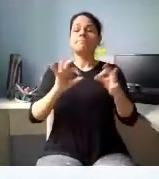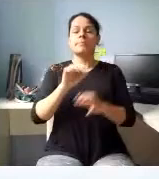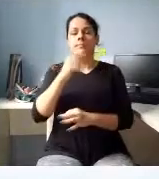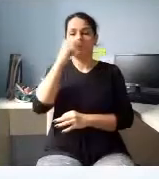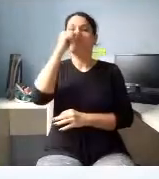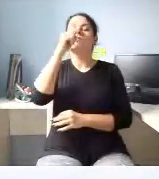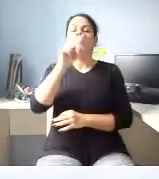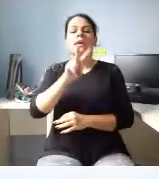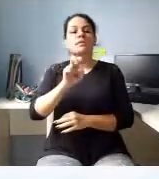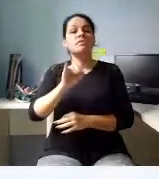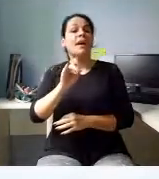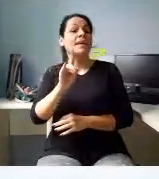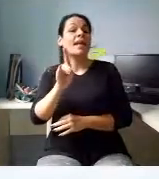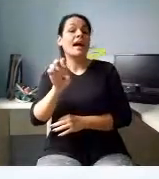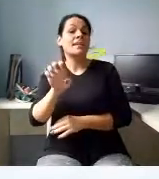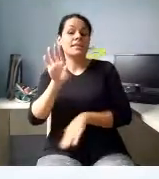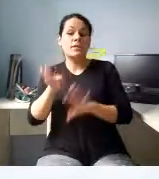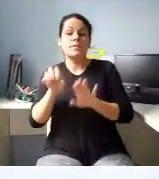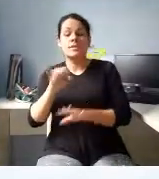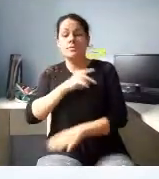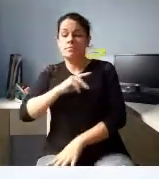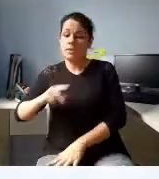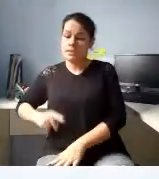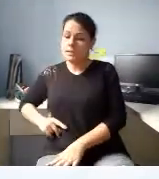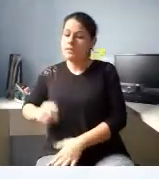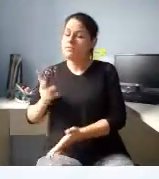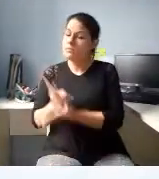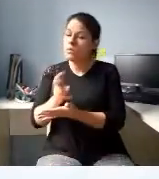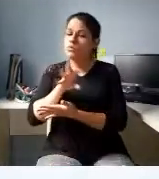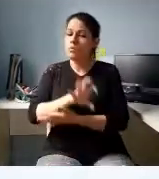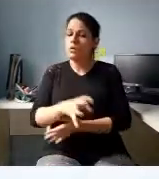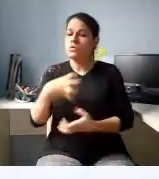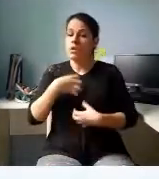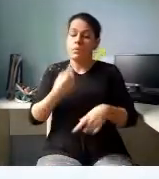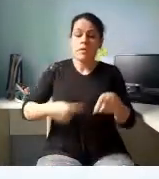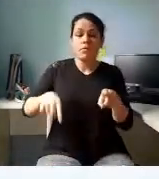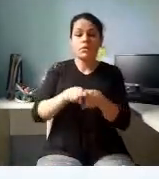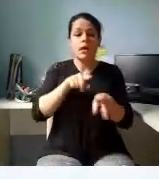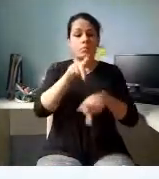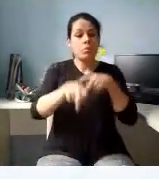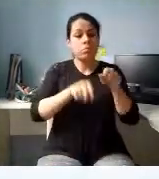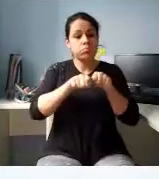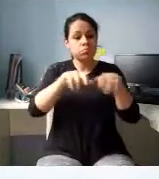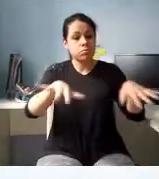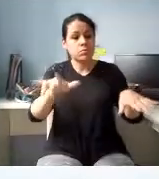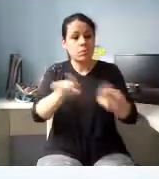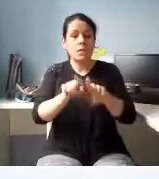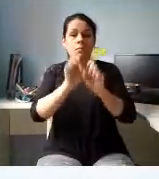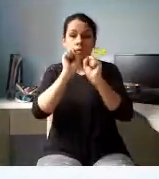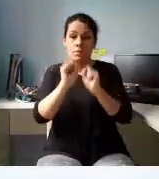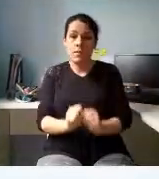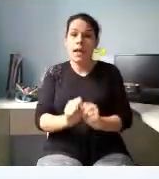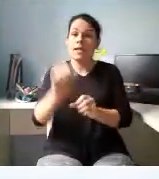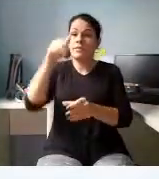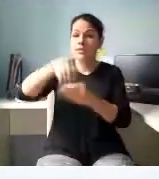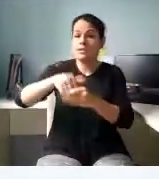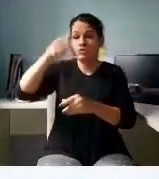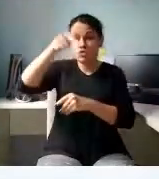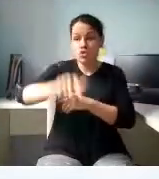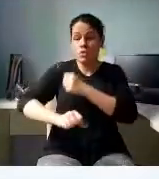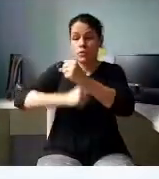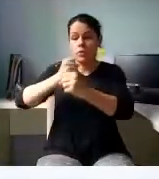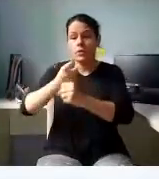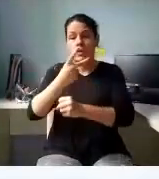realizar um ato em que pudesse retornar a sua popularidade e a possibilidade da sua reeleição em 2022, ele cometeria